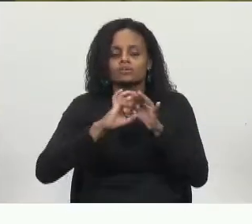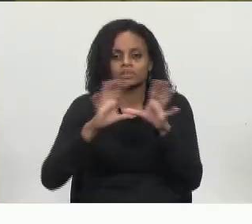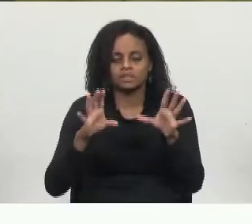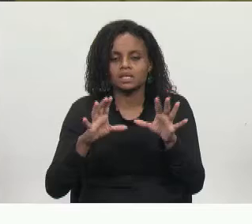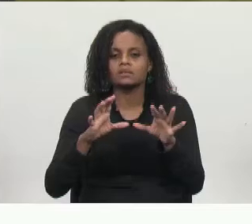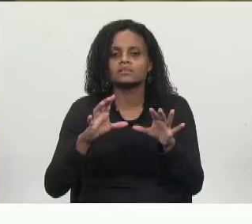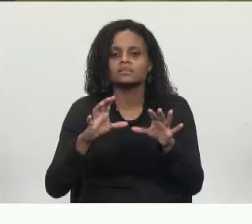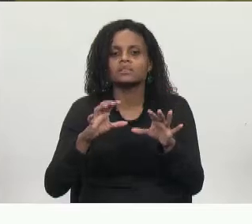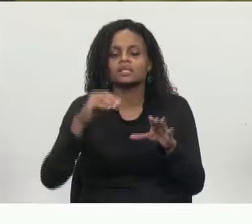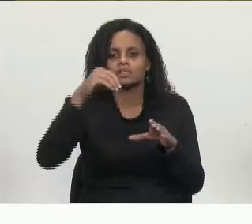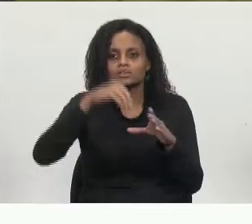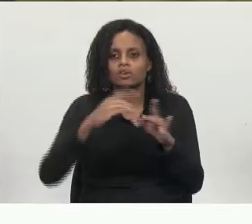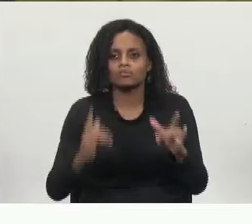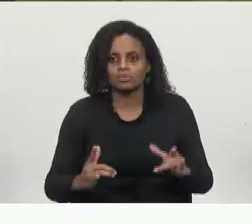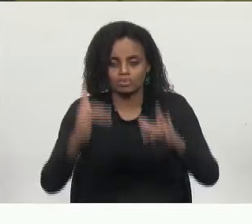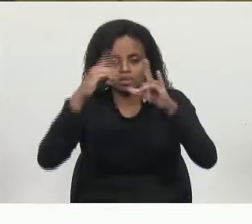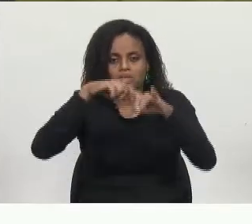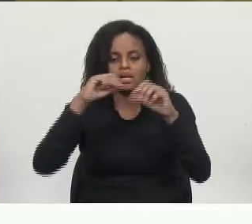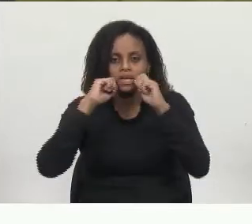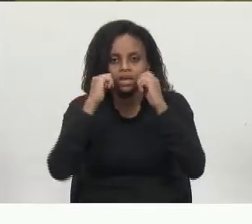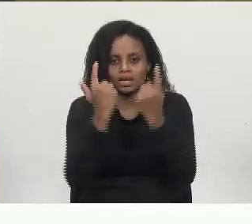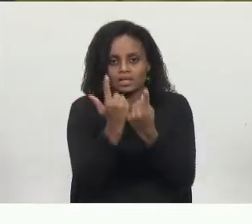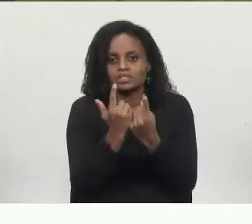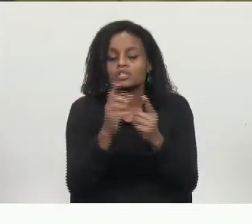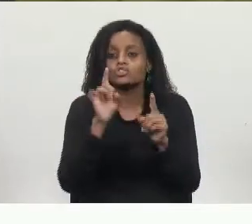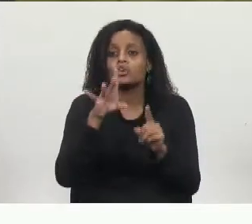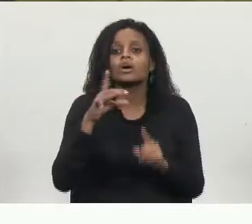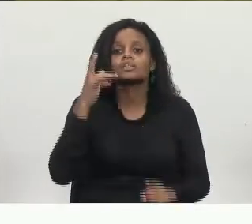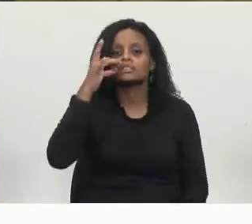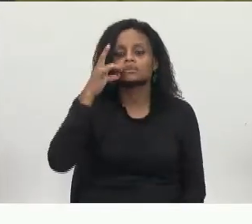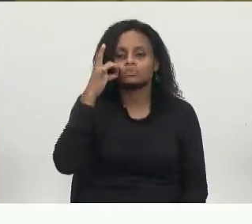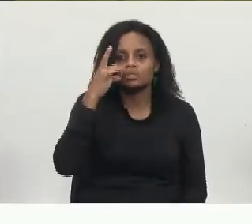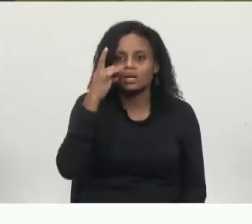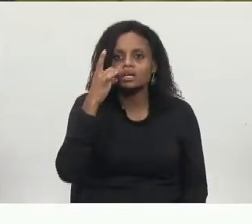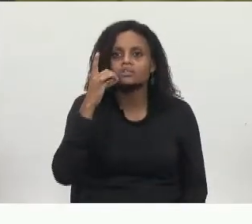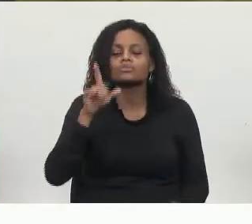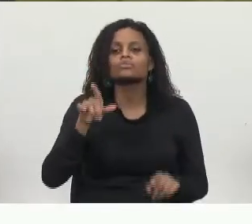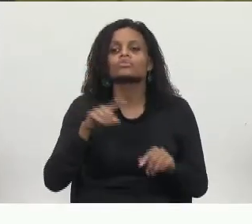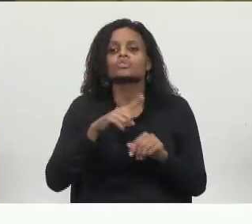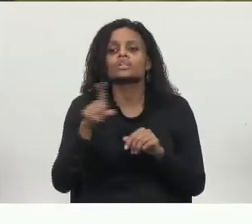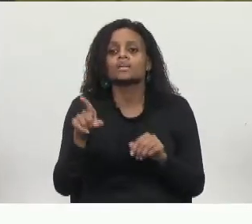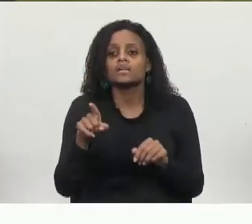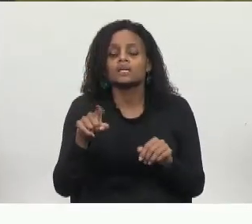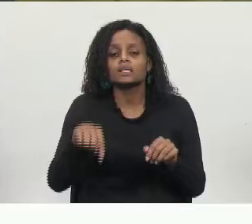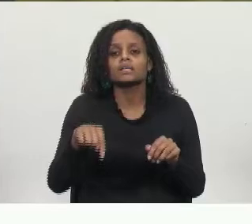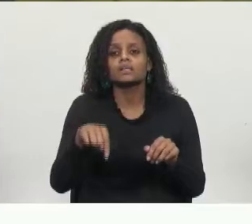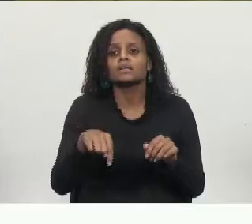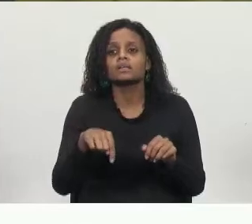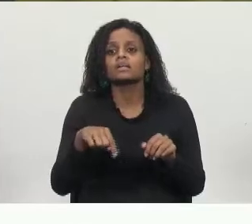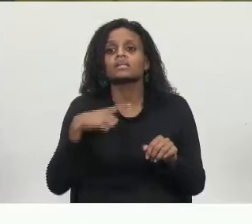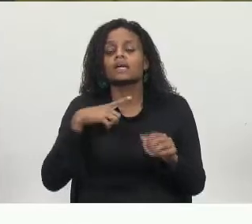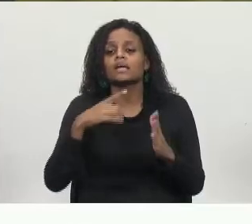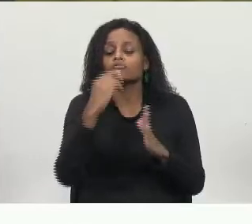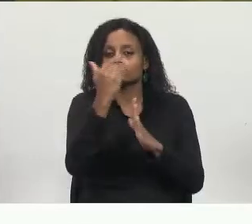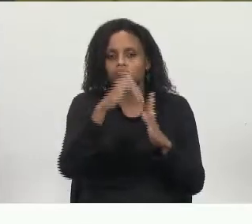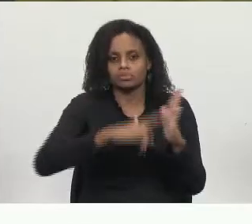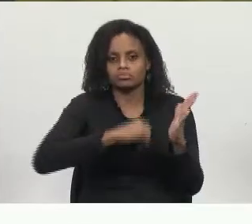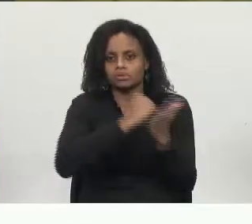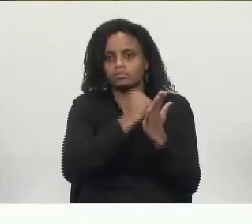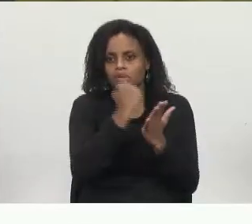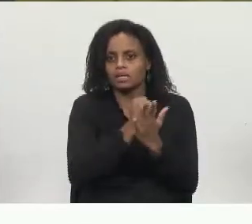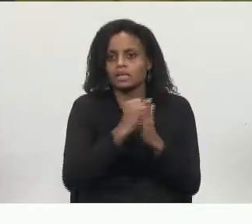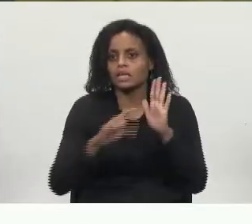interior dos edifícios da Assembleia Legislativa do Rio de Janeiro, somente aos deputados e servidores efetivos, comissionados e requisitados desta Casa de Leis, que estejam autorizados pela